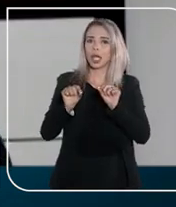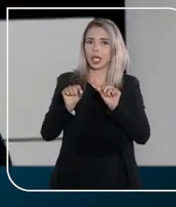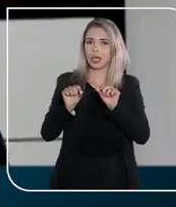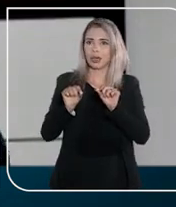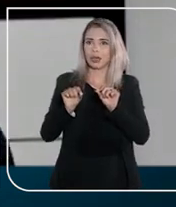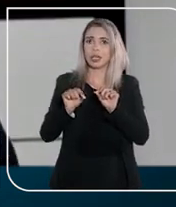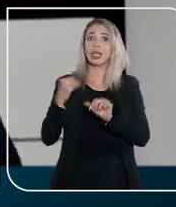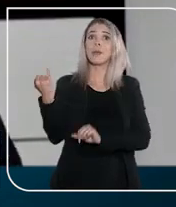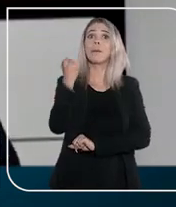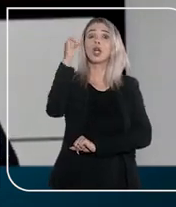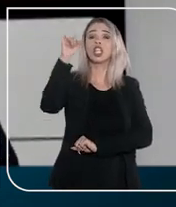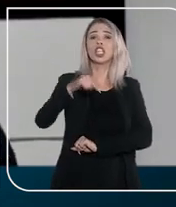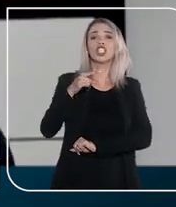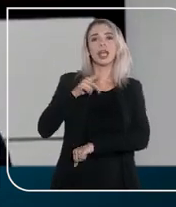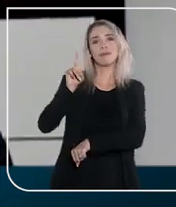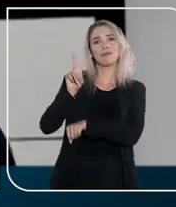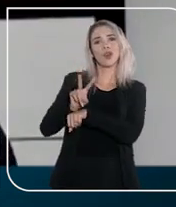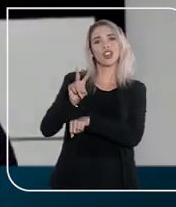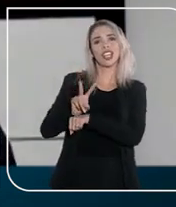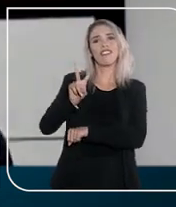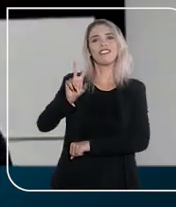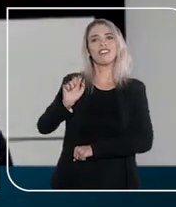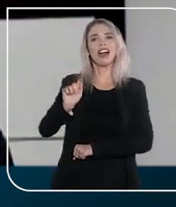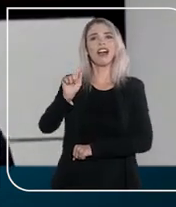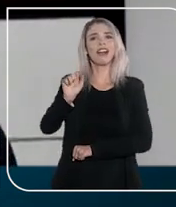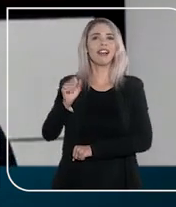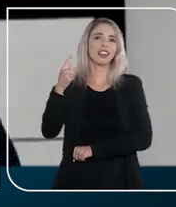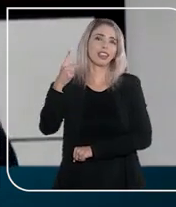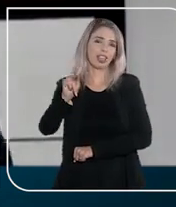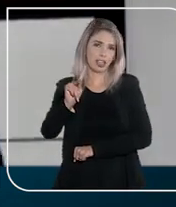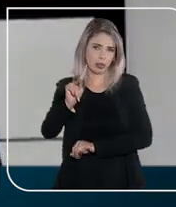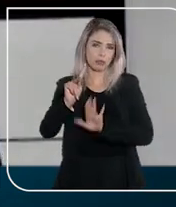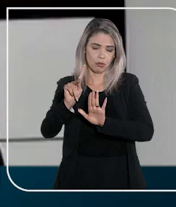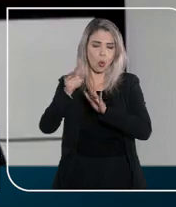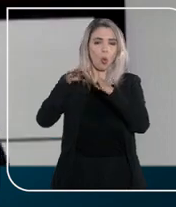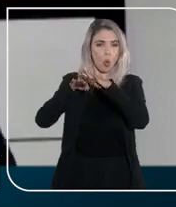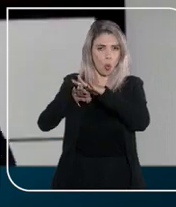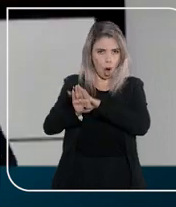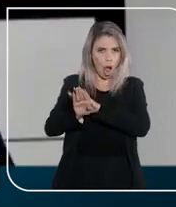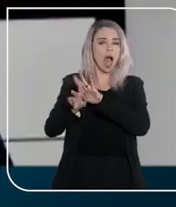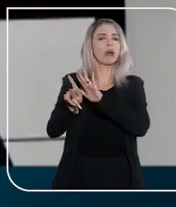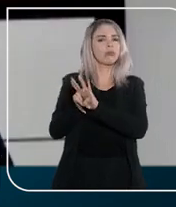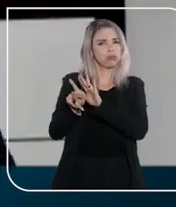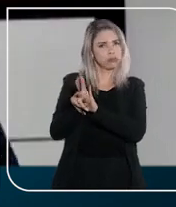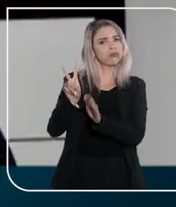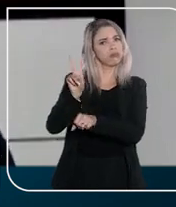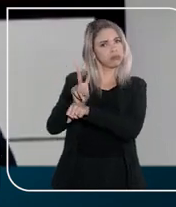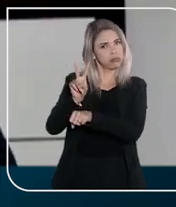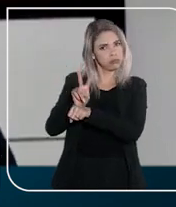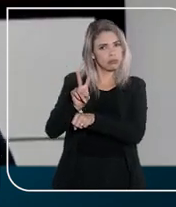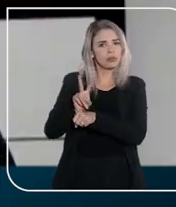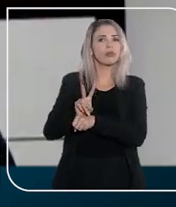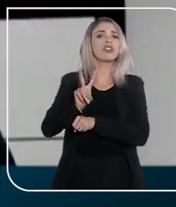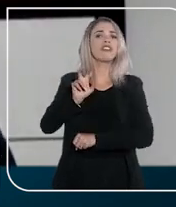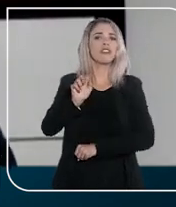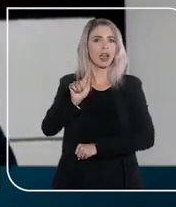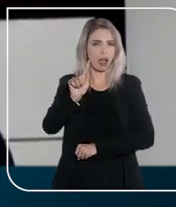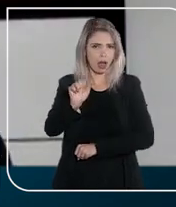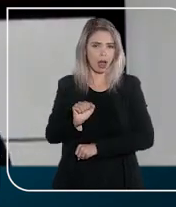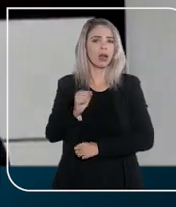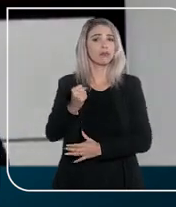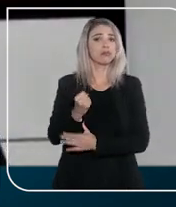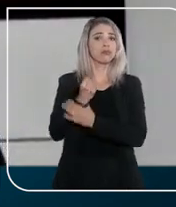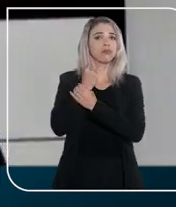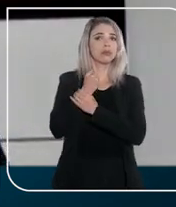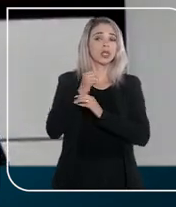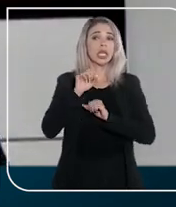vaga. Então, determina-se ao órgão público que reserve uma vaga para esse cidadão lá no futuro, assegurando o resultado útil do processo,